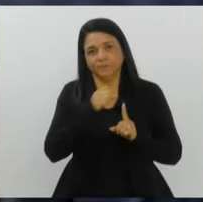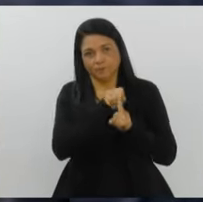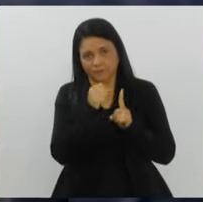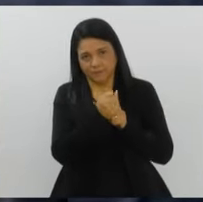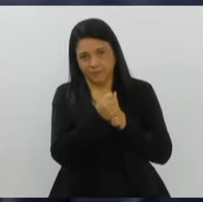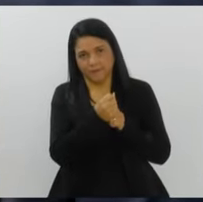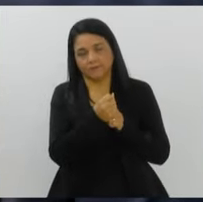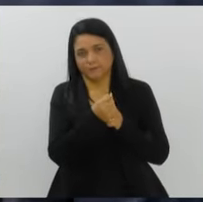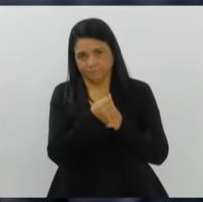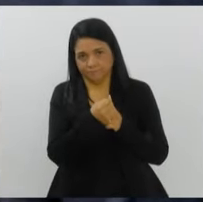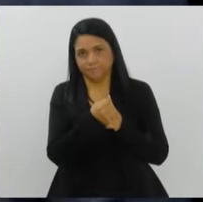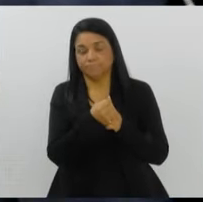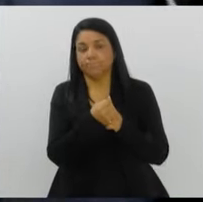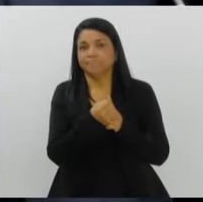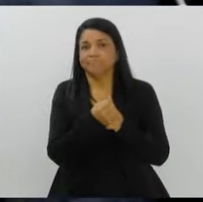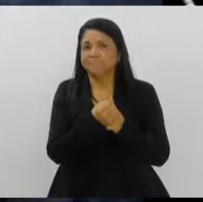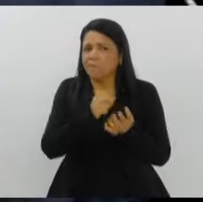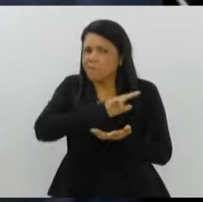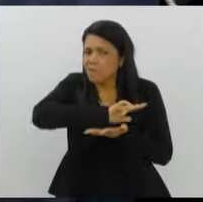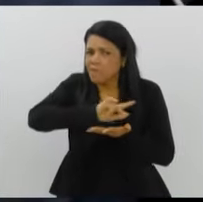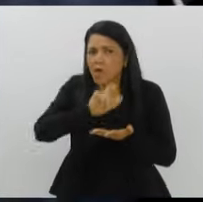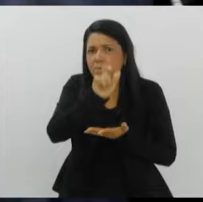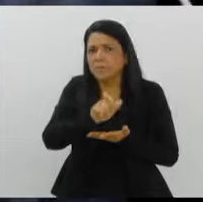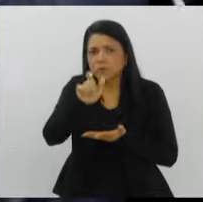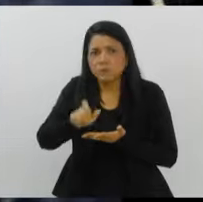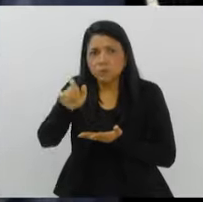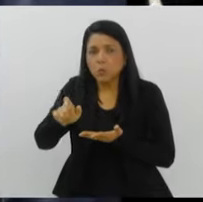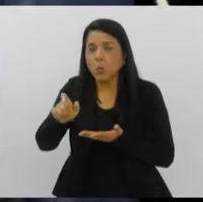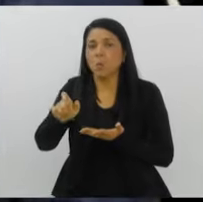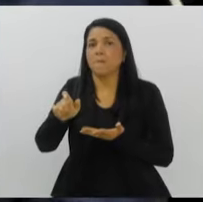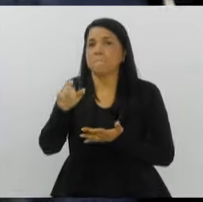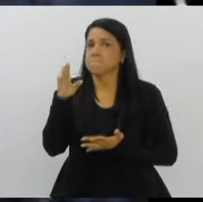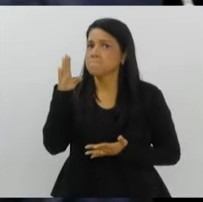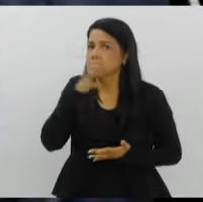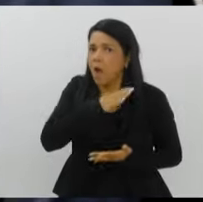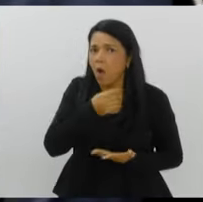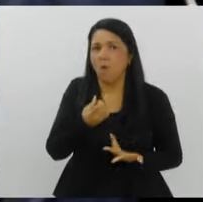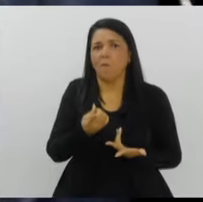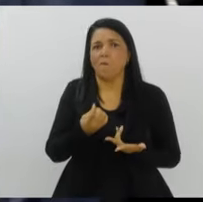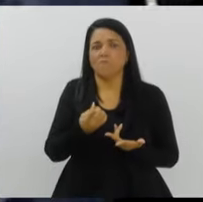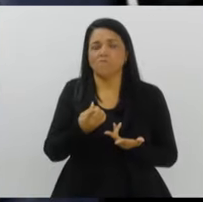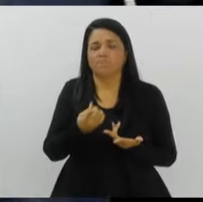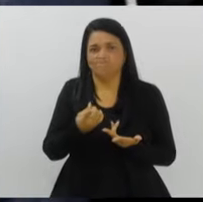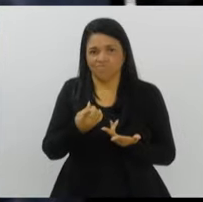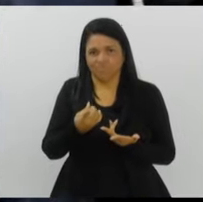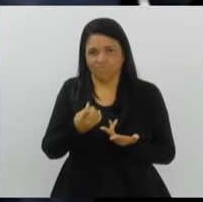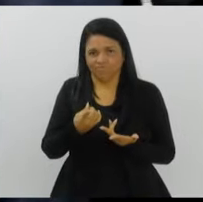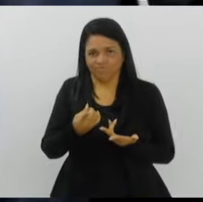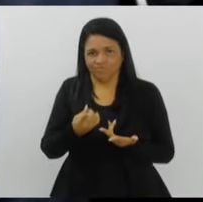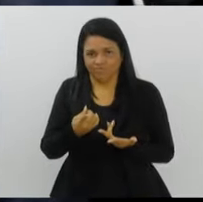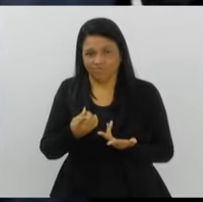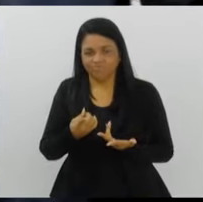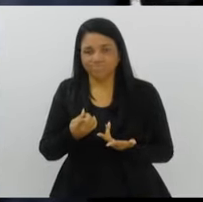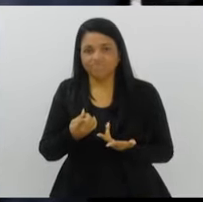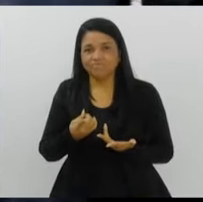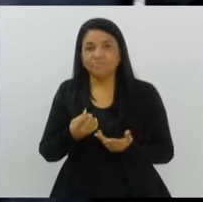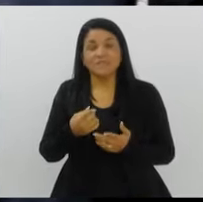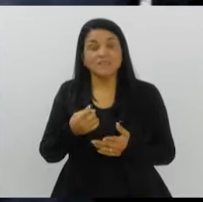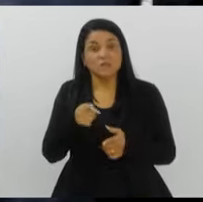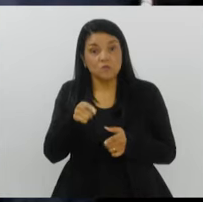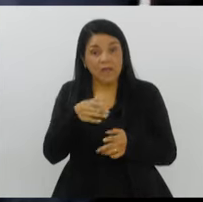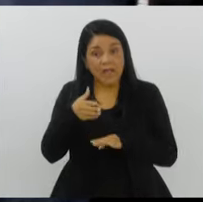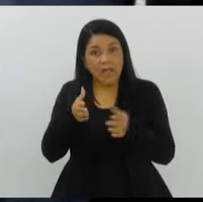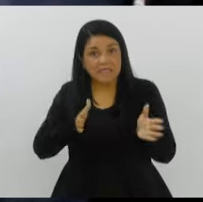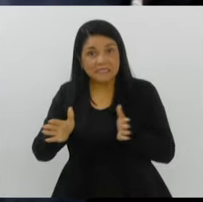É muita gente doida, muita gente má, muita gente perversa, muita gente com